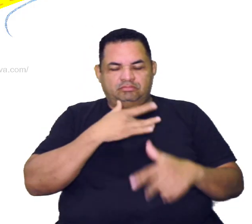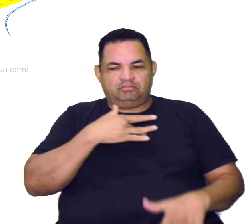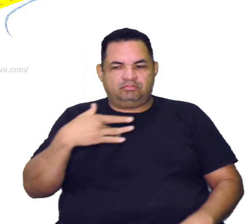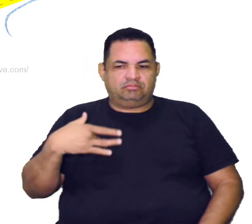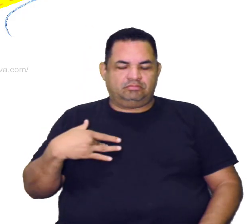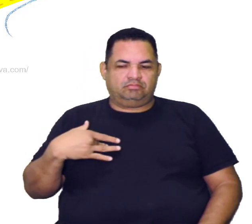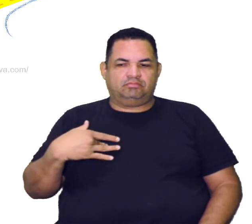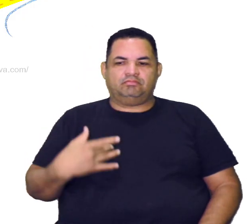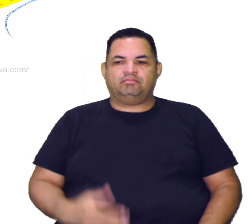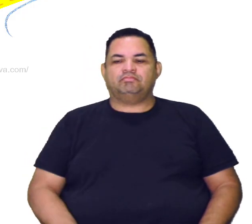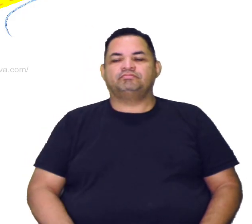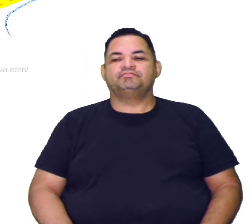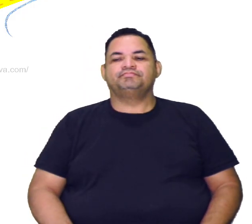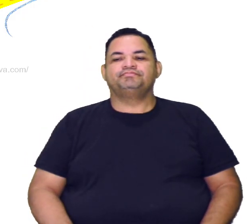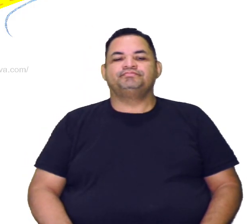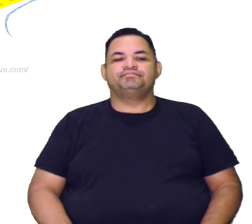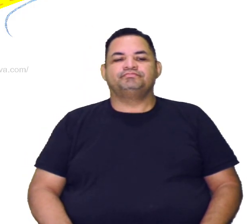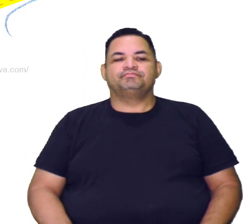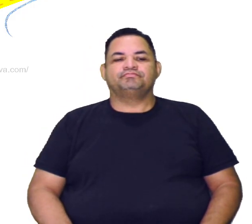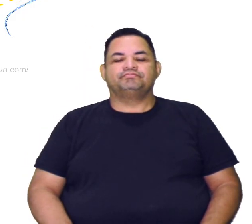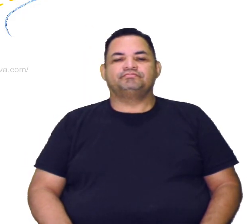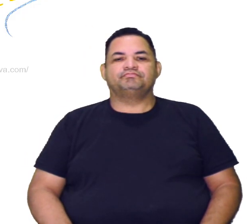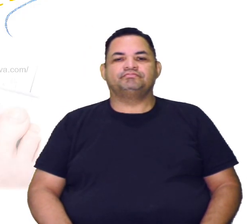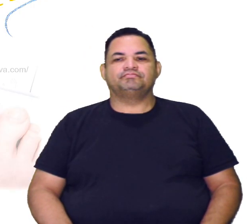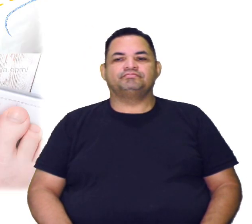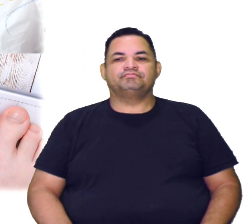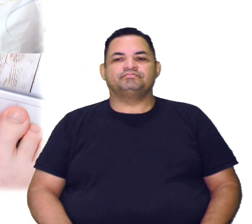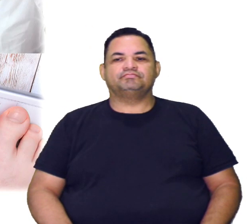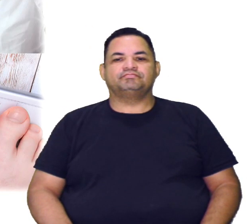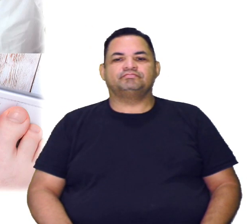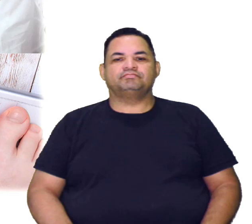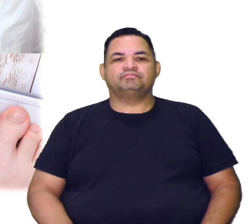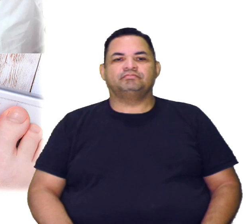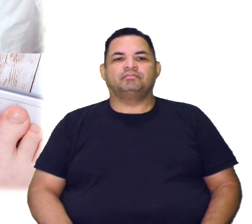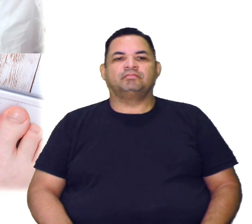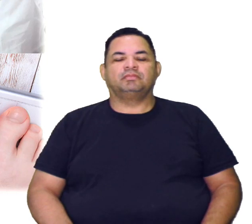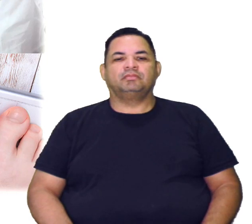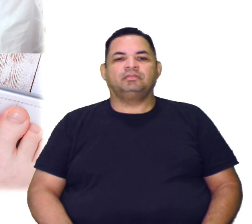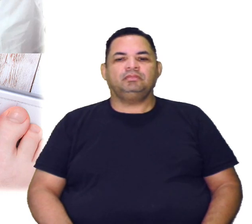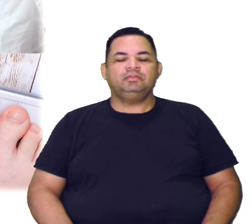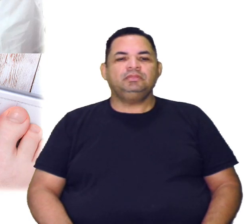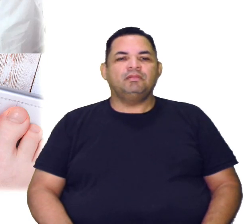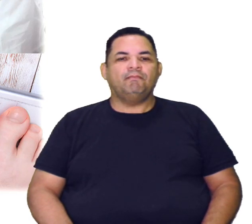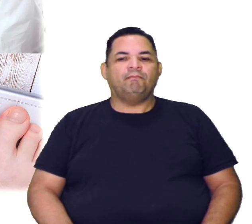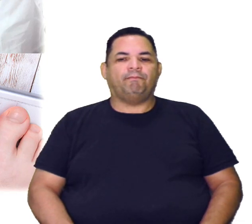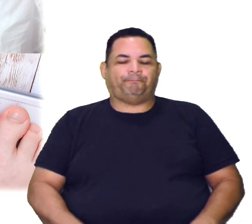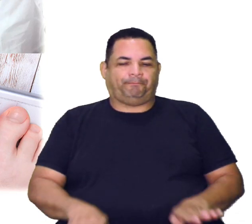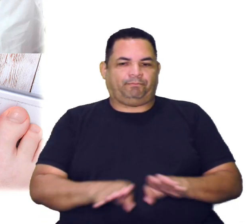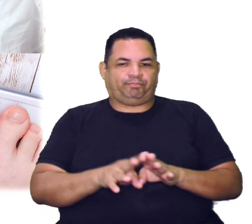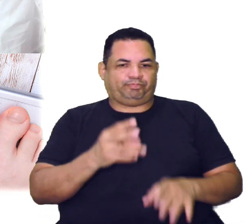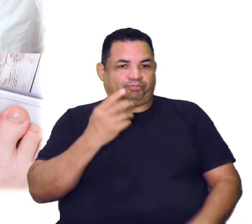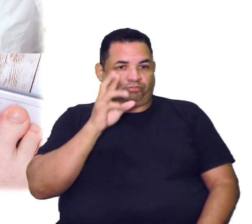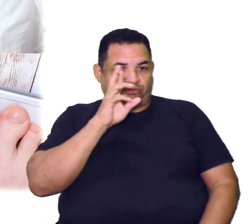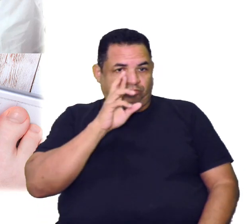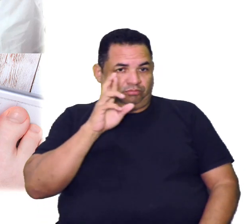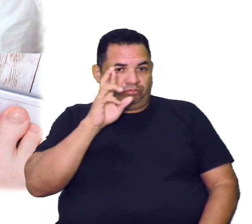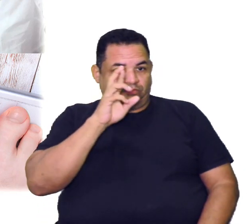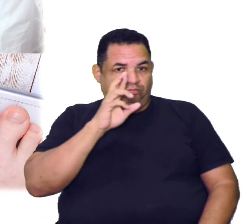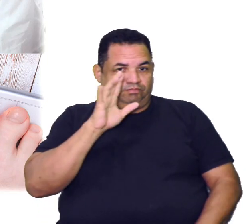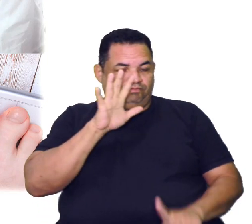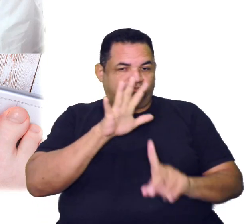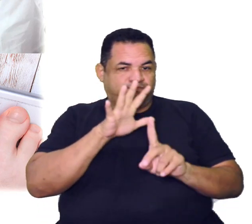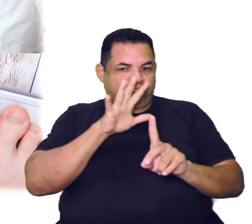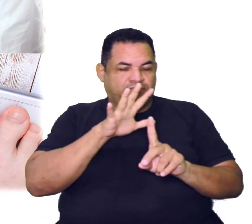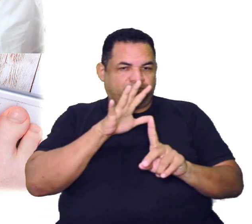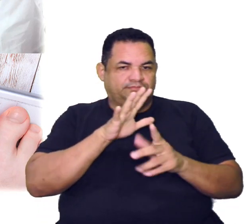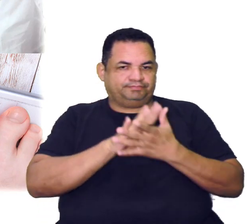saúde global, tá? Isso, muito bem. Agora a gente observa aí a questão do impacto,